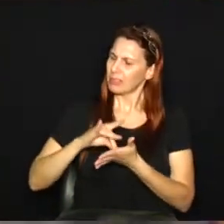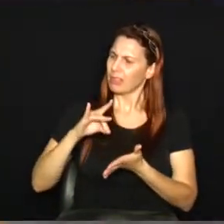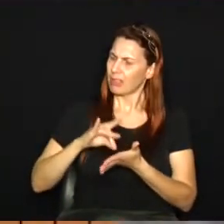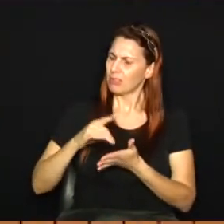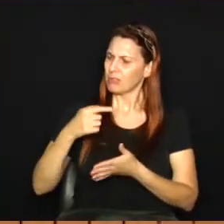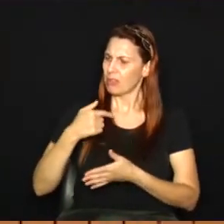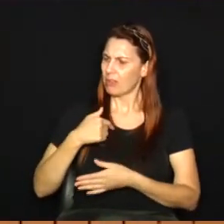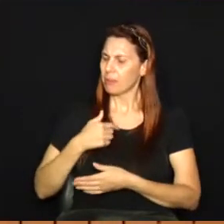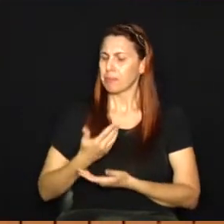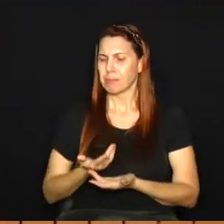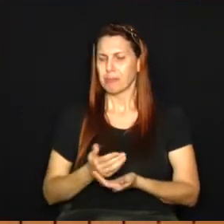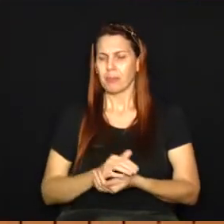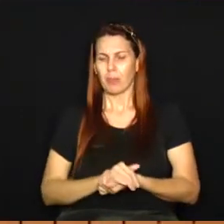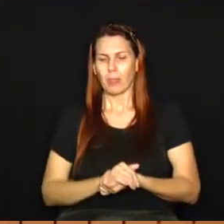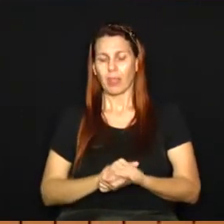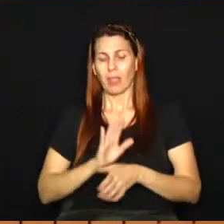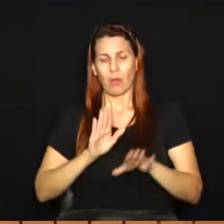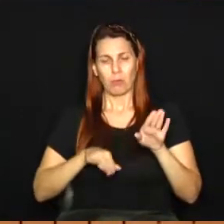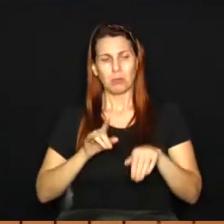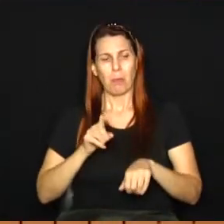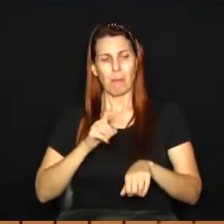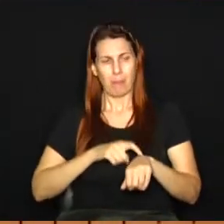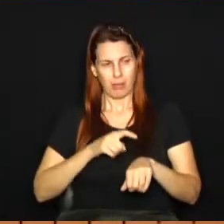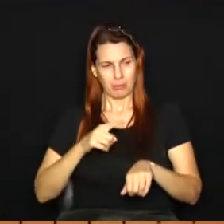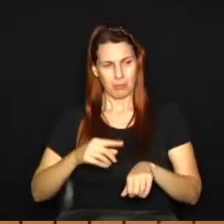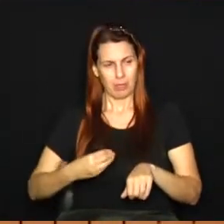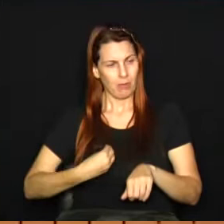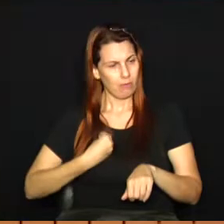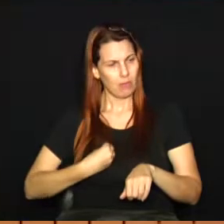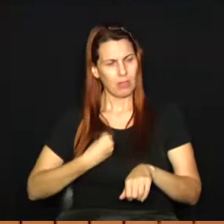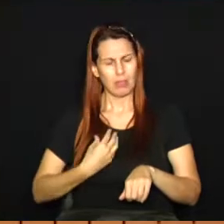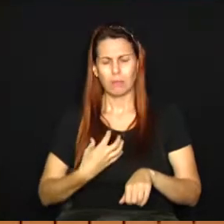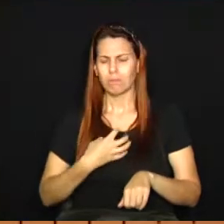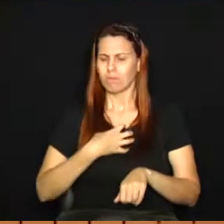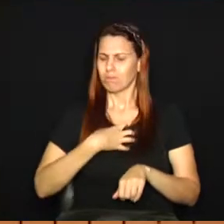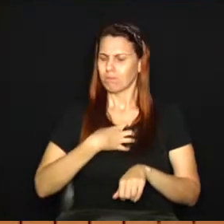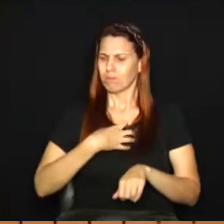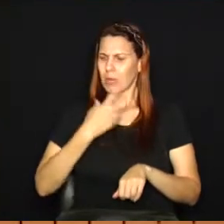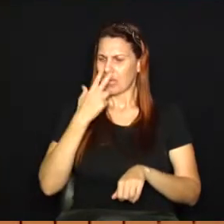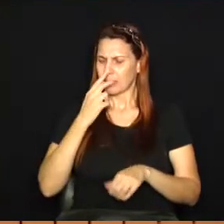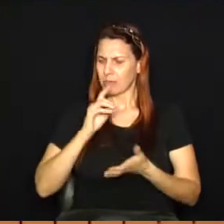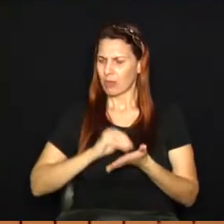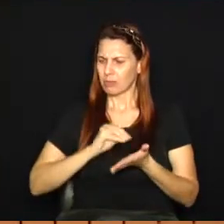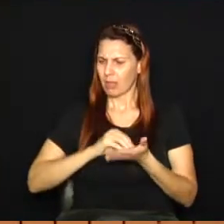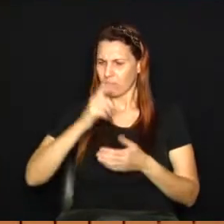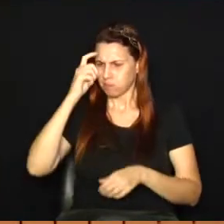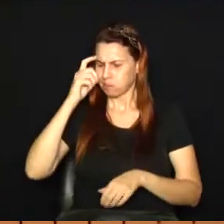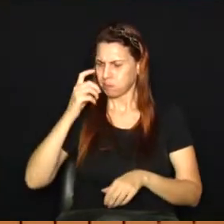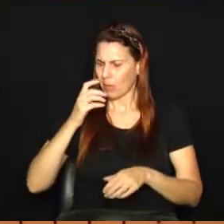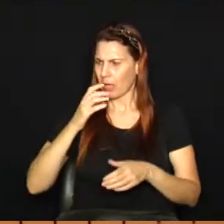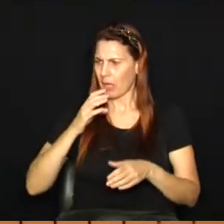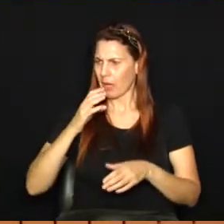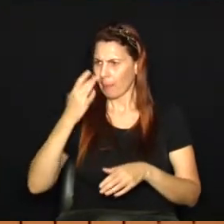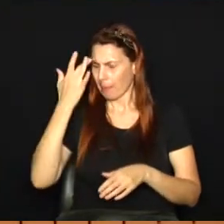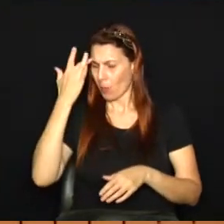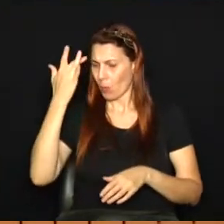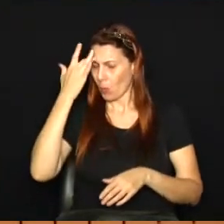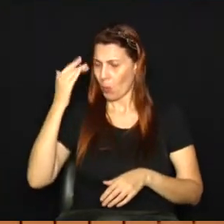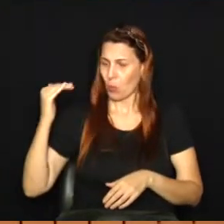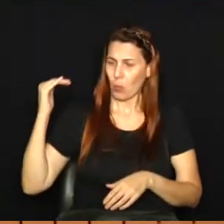né? Teve momentos, sim, que eu não me sentia maduro, nem